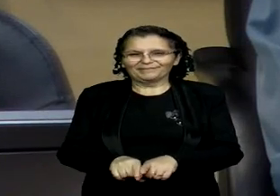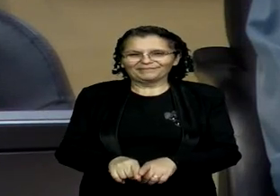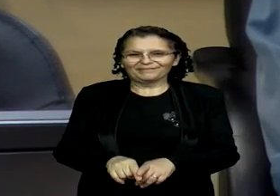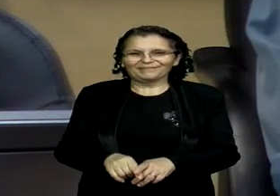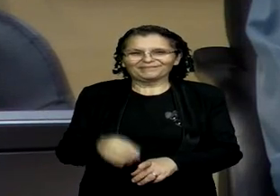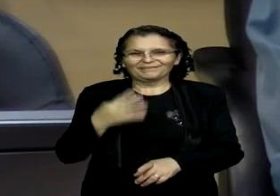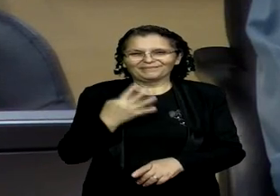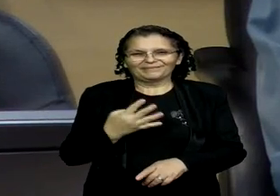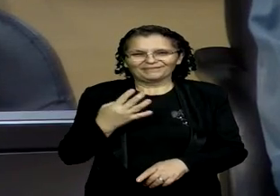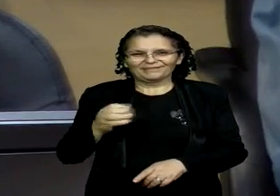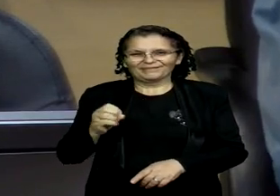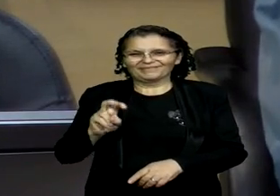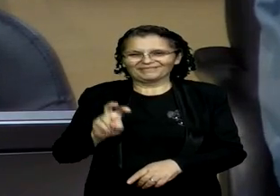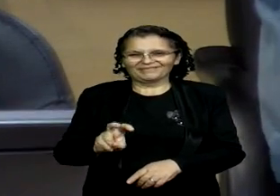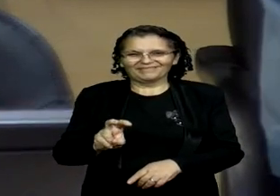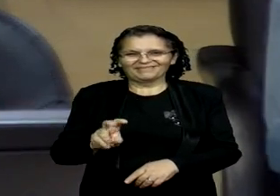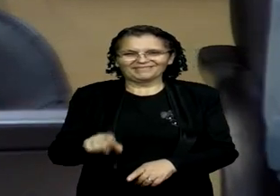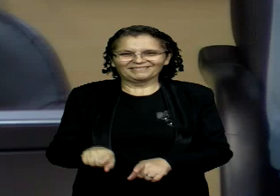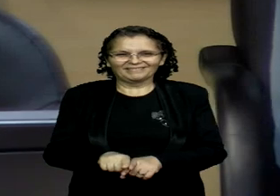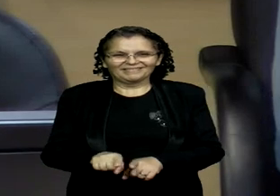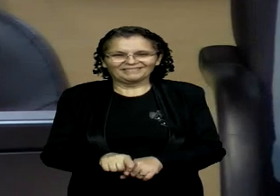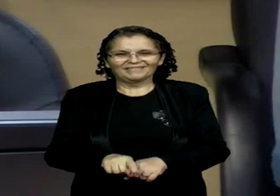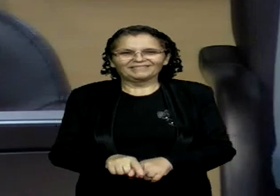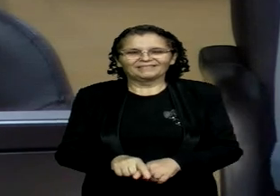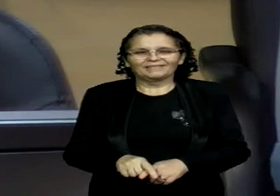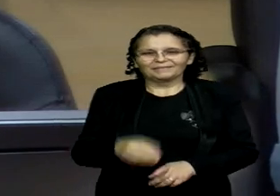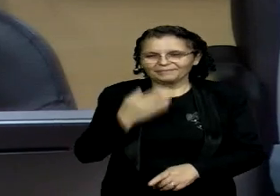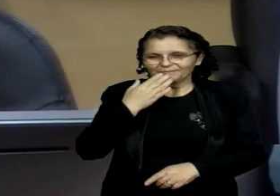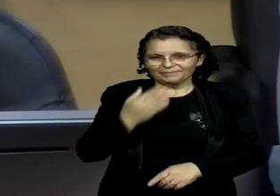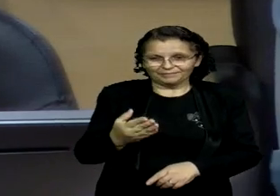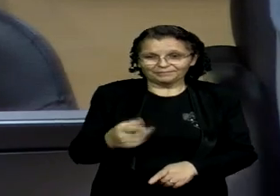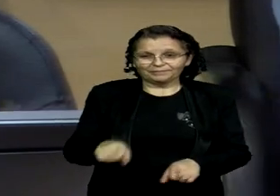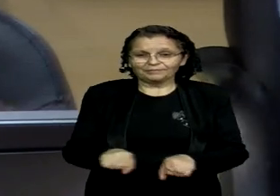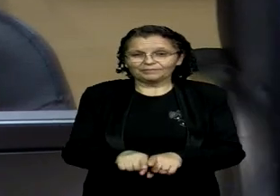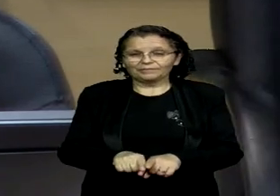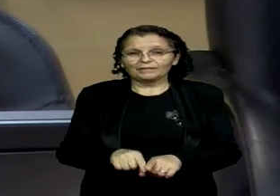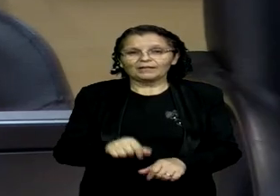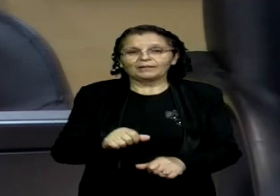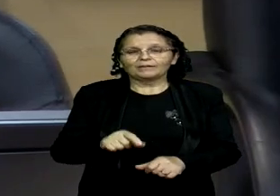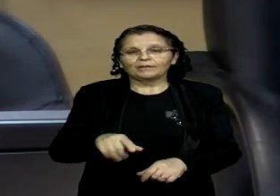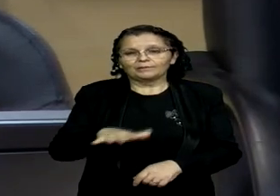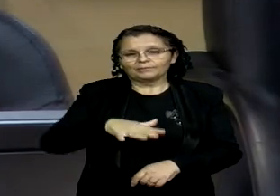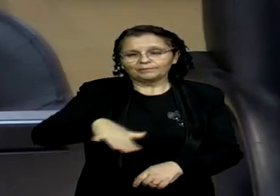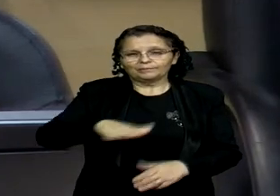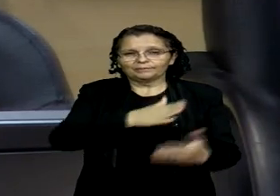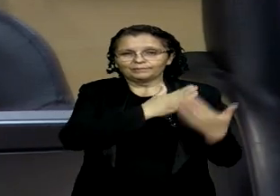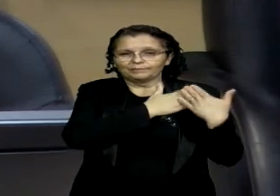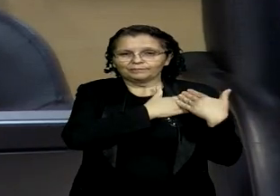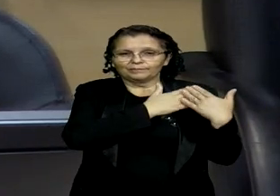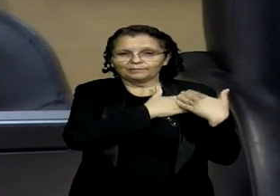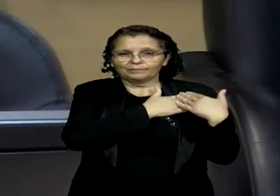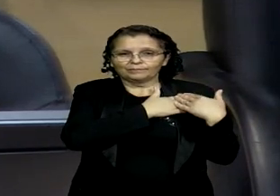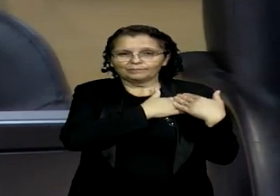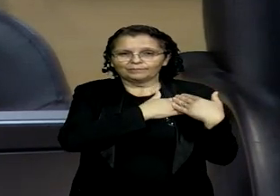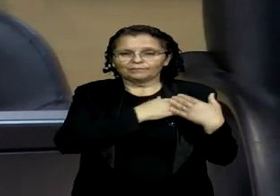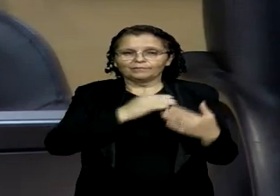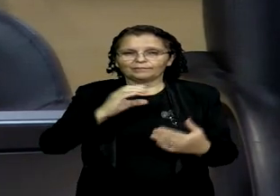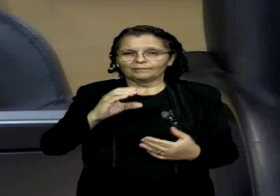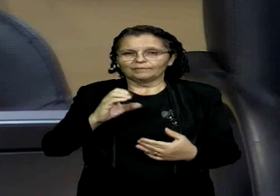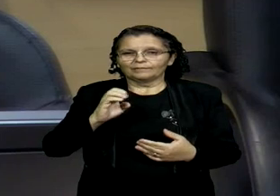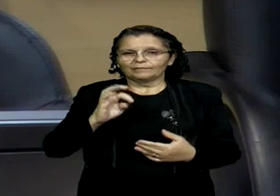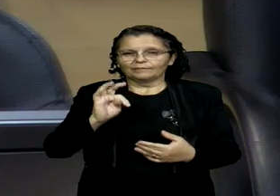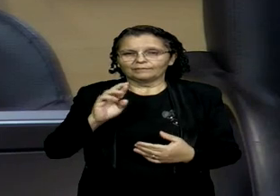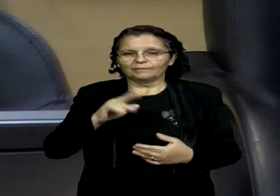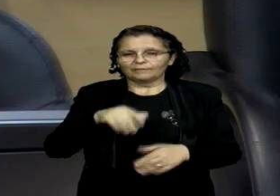número 4405 de 2024, solicitando ao Poder Executivo para que determine ao setor competente o CETRAN,